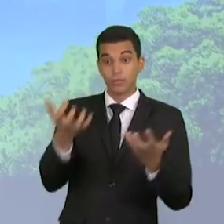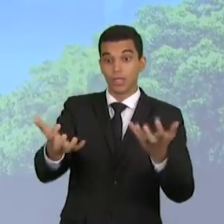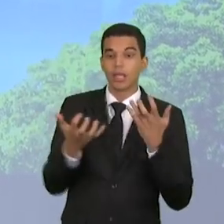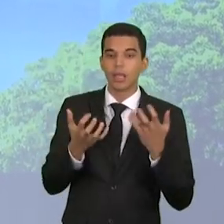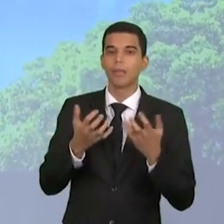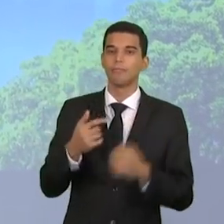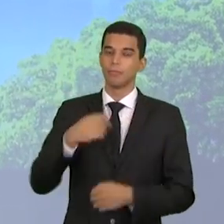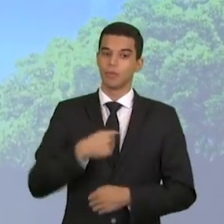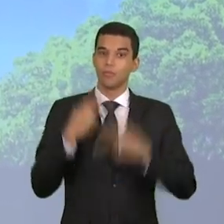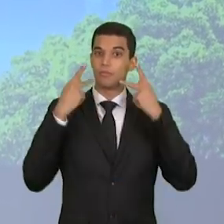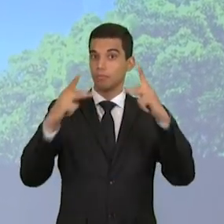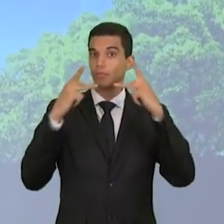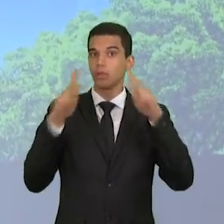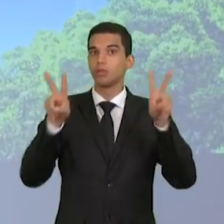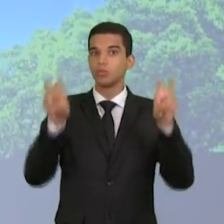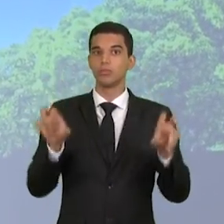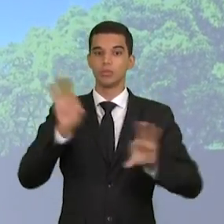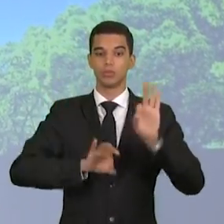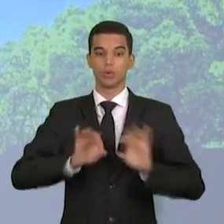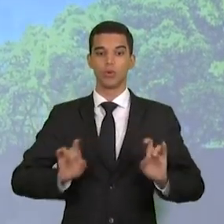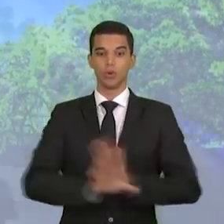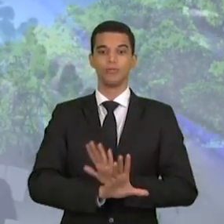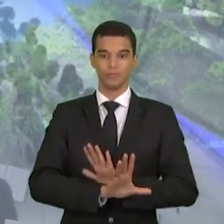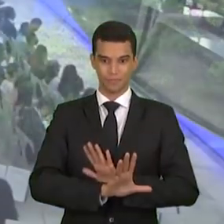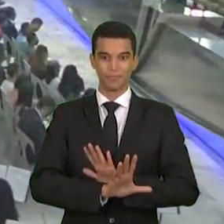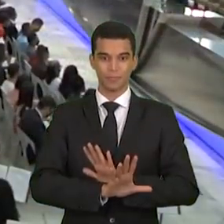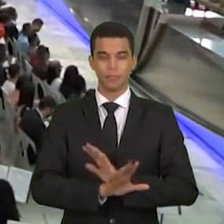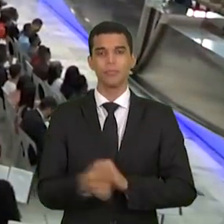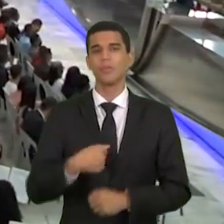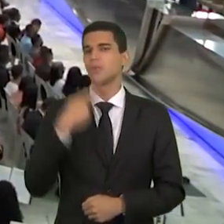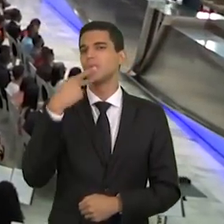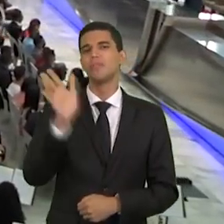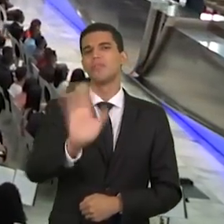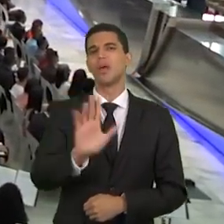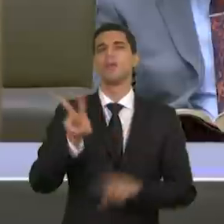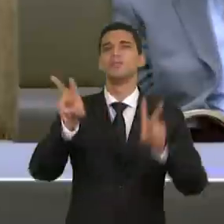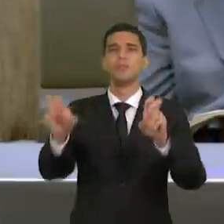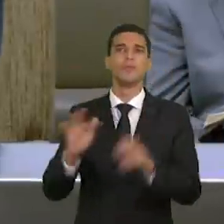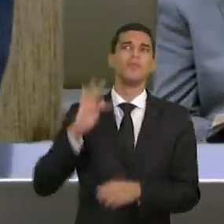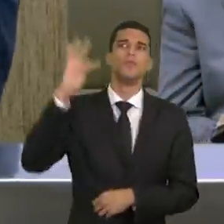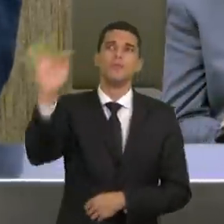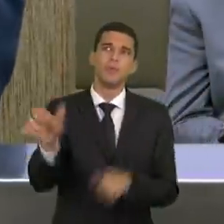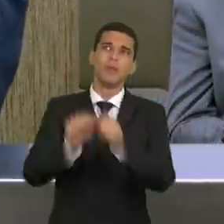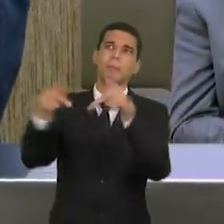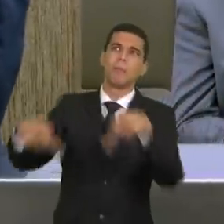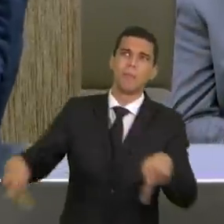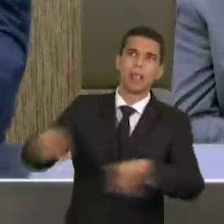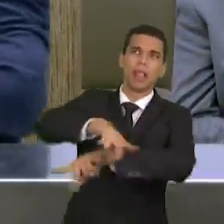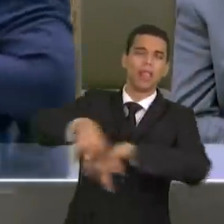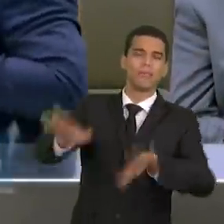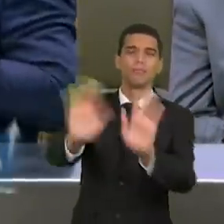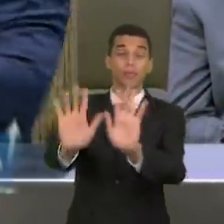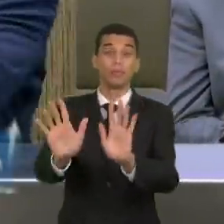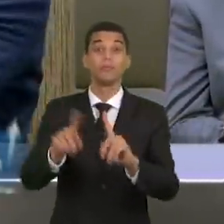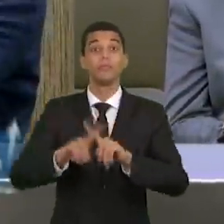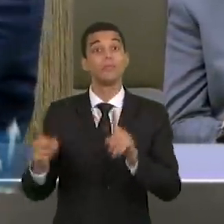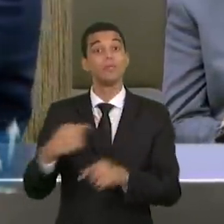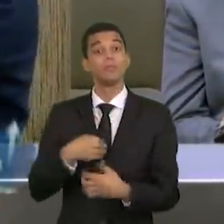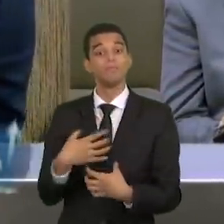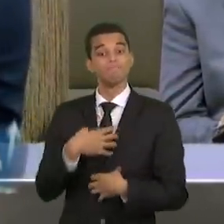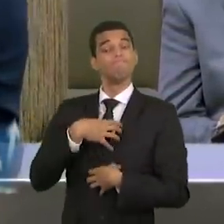assuntos escatológicos, mas eu quero falar, eu quero ser fiel àquilo que Deus pôs em meu